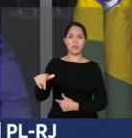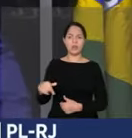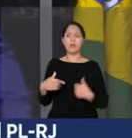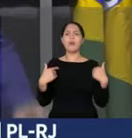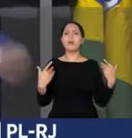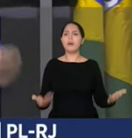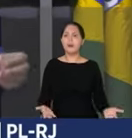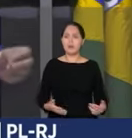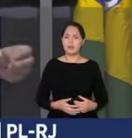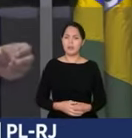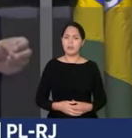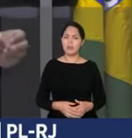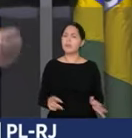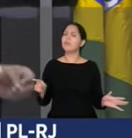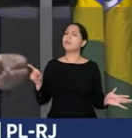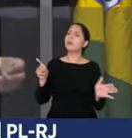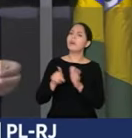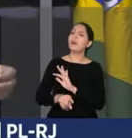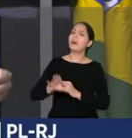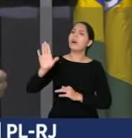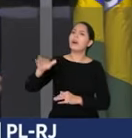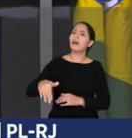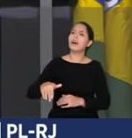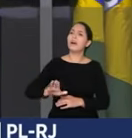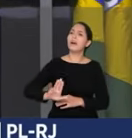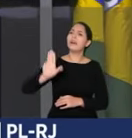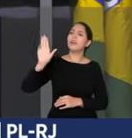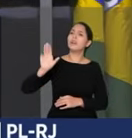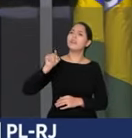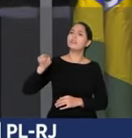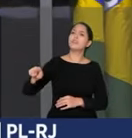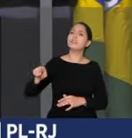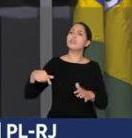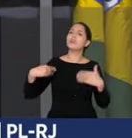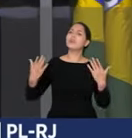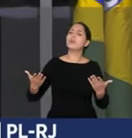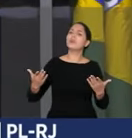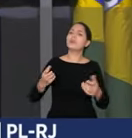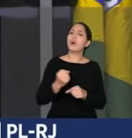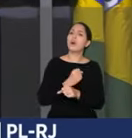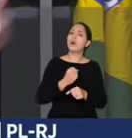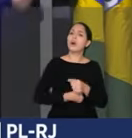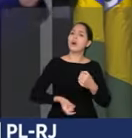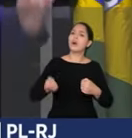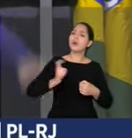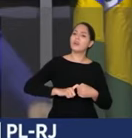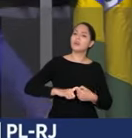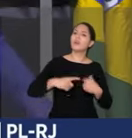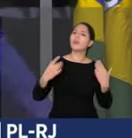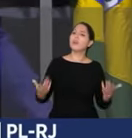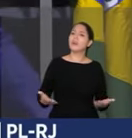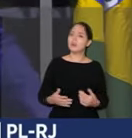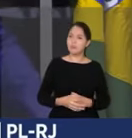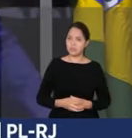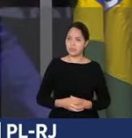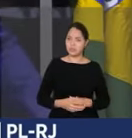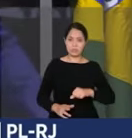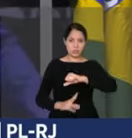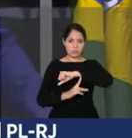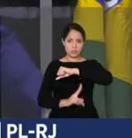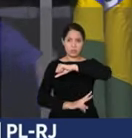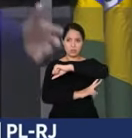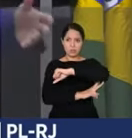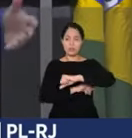que obras são essas que eles vão retomar. Seriam a ponte do Guaíba, em Porto